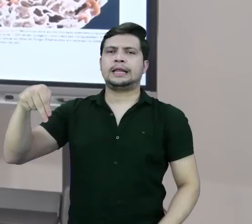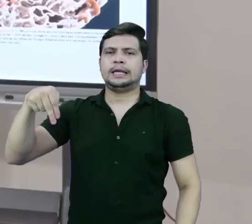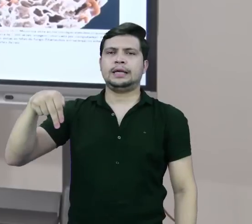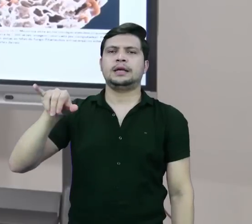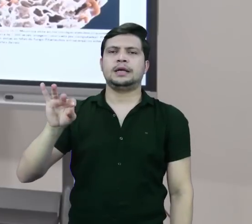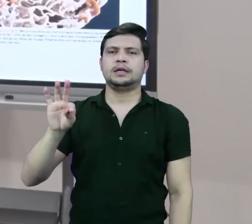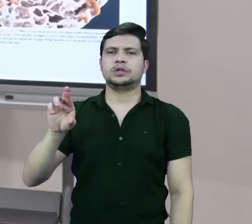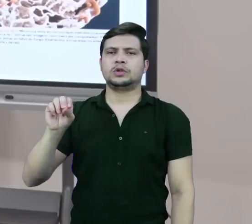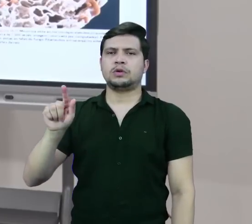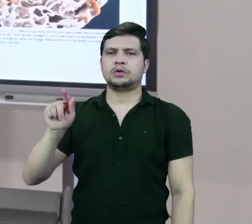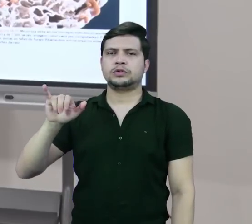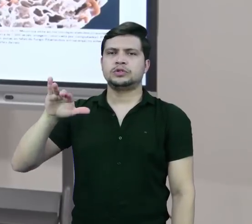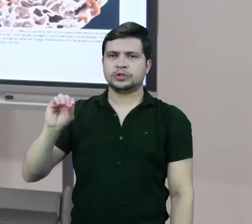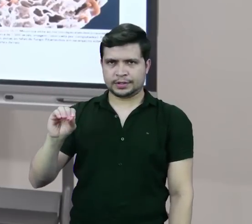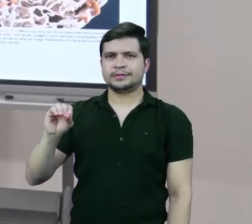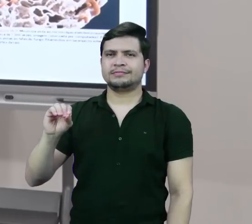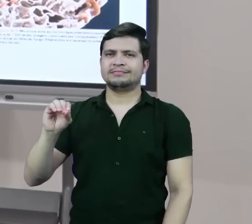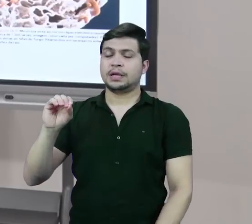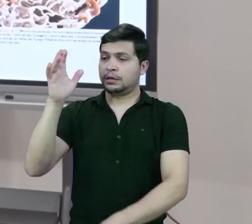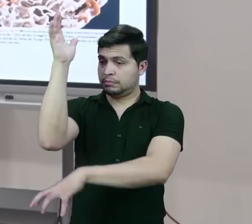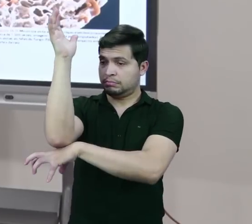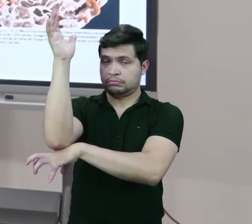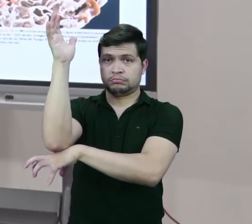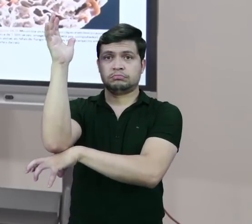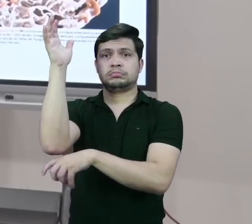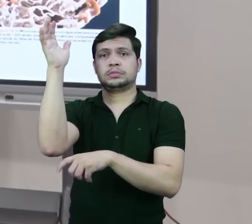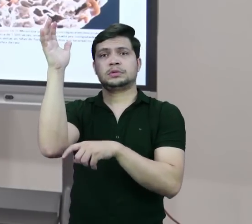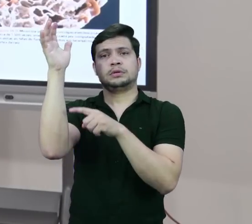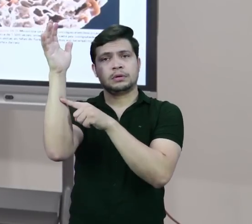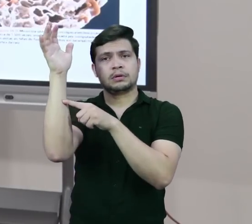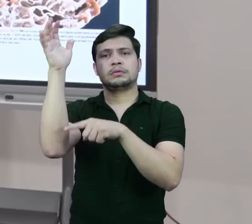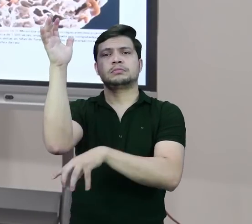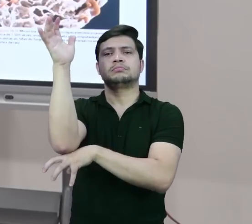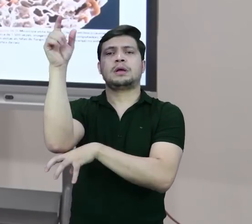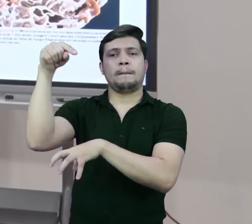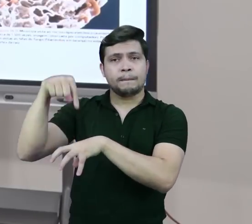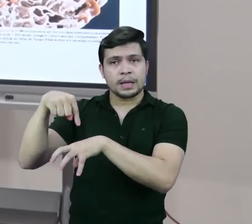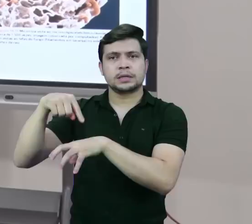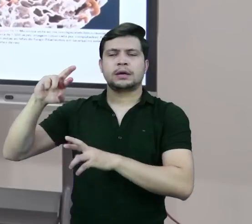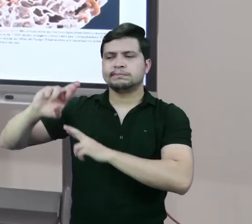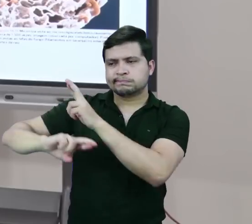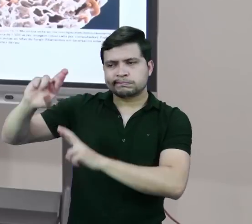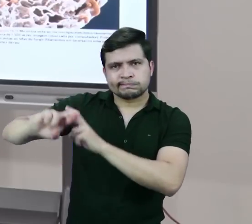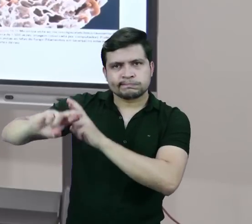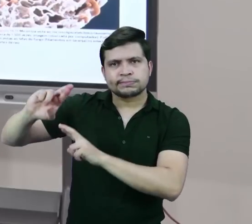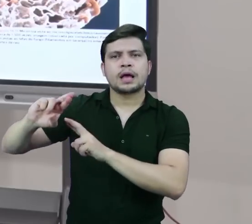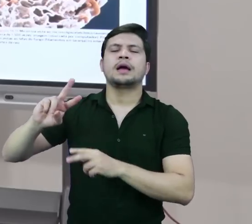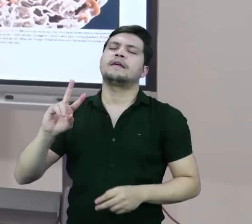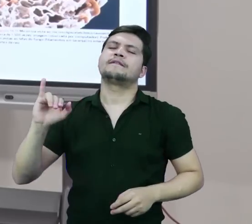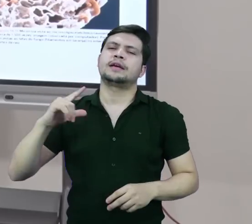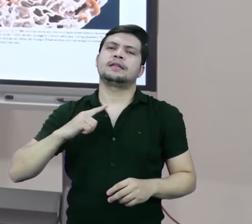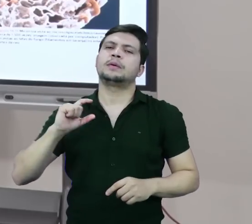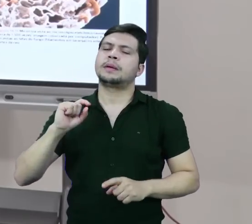relação ecológica mutualística aí vai fazer com que essas plantas e essas bactérias